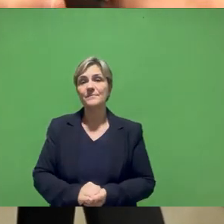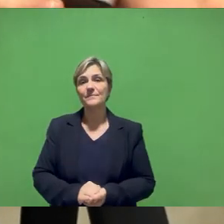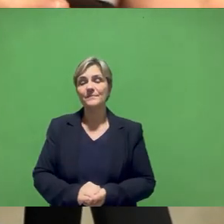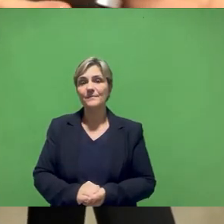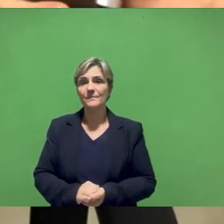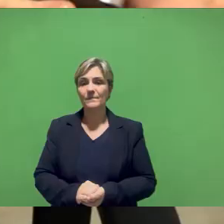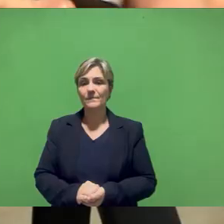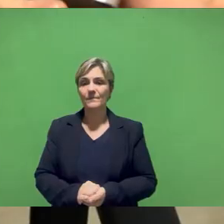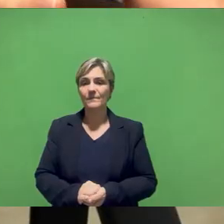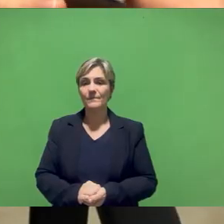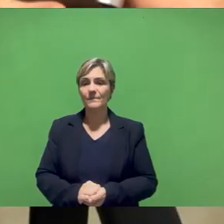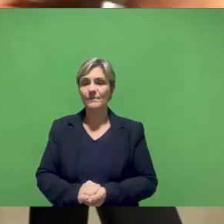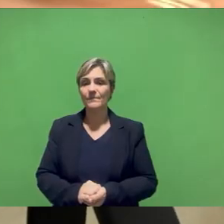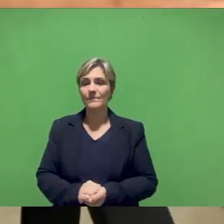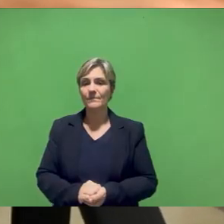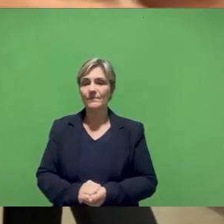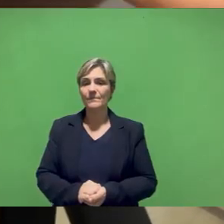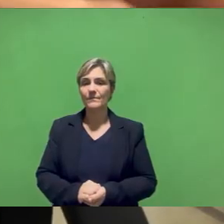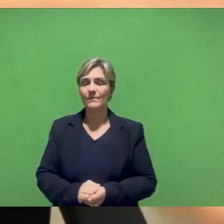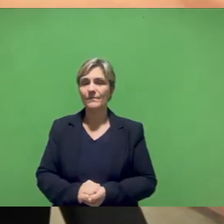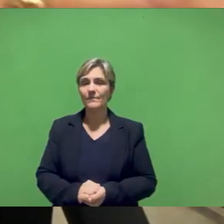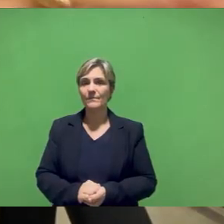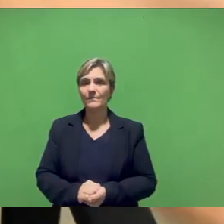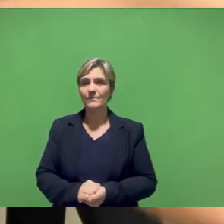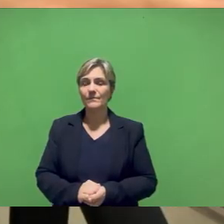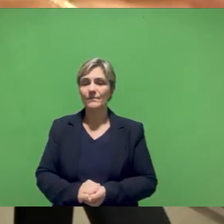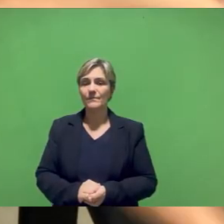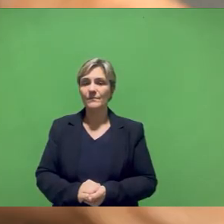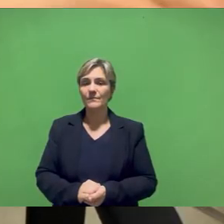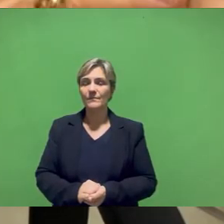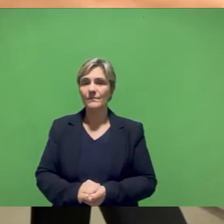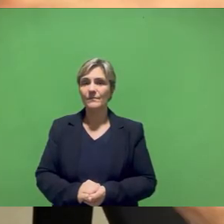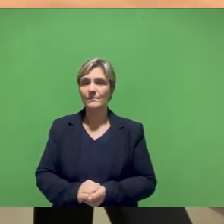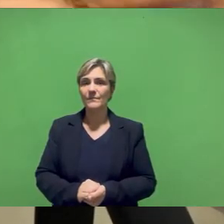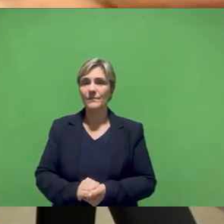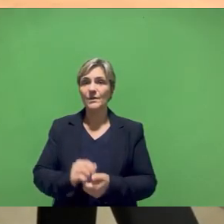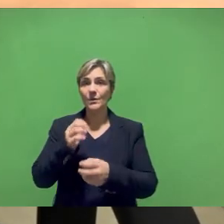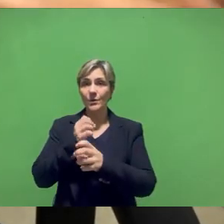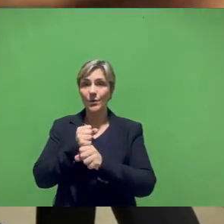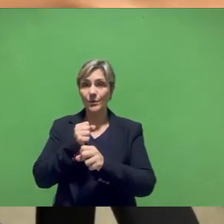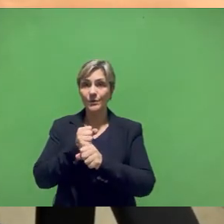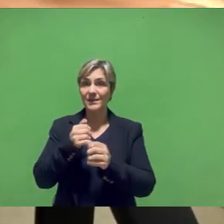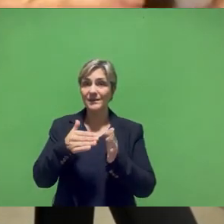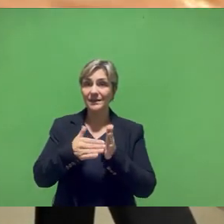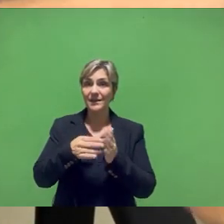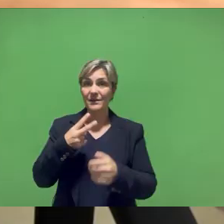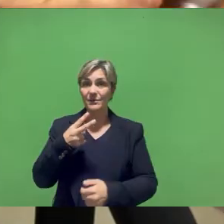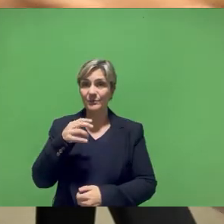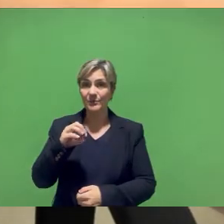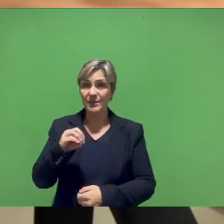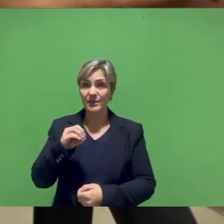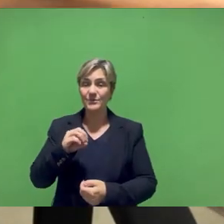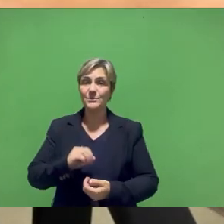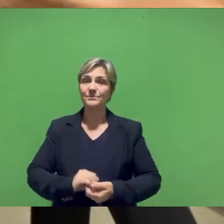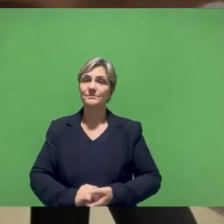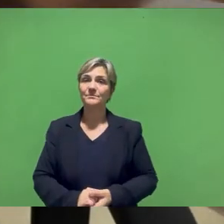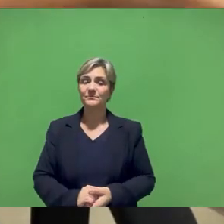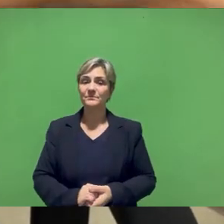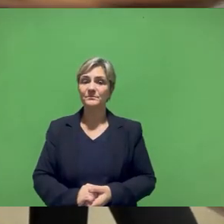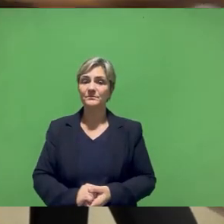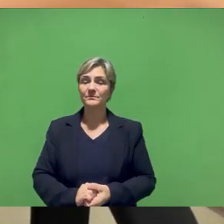lá, né? É uma convenção. 1, 2, 3, 4, 5, 6, 7, 8, 9,